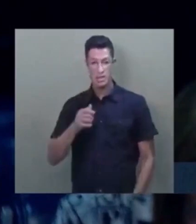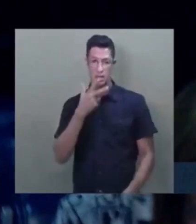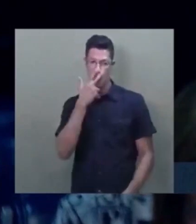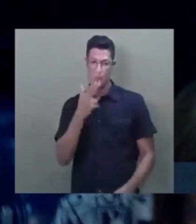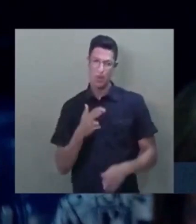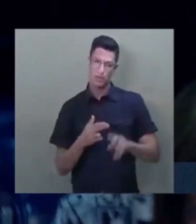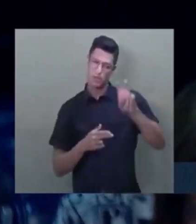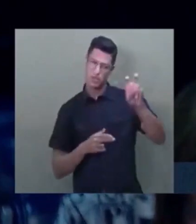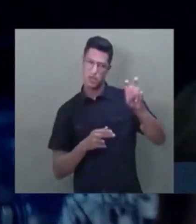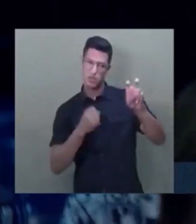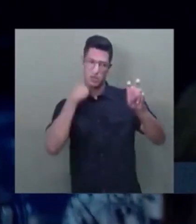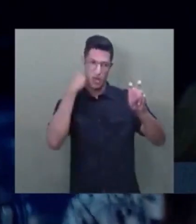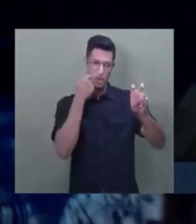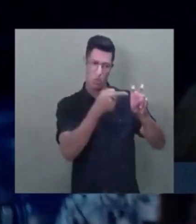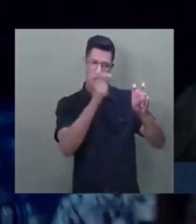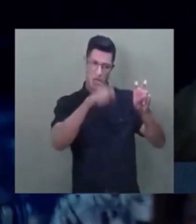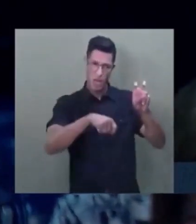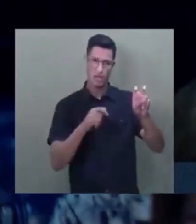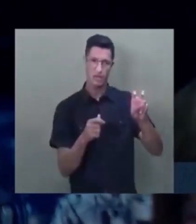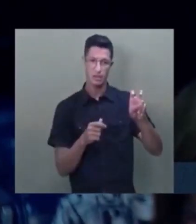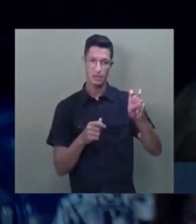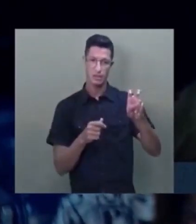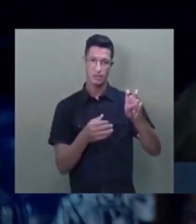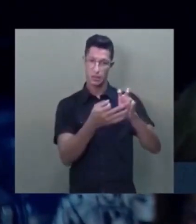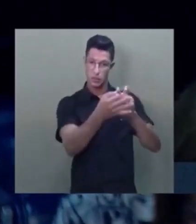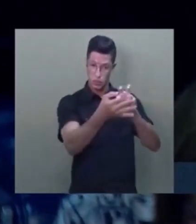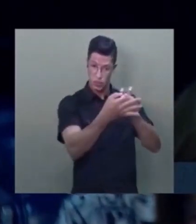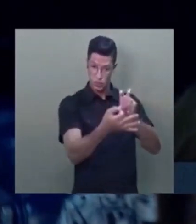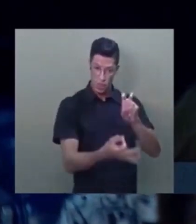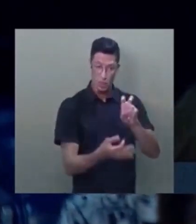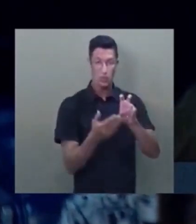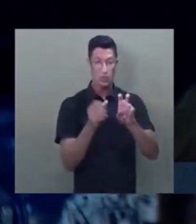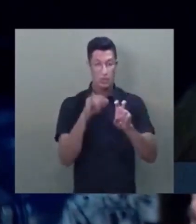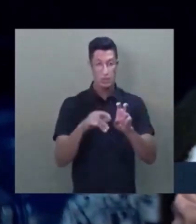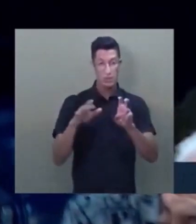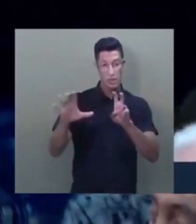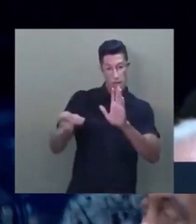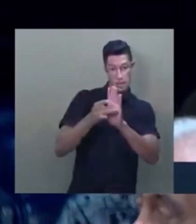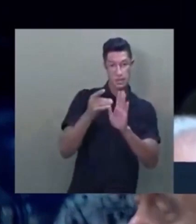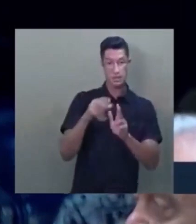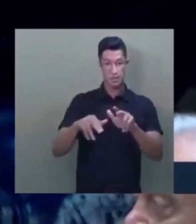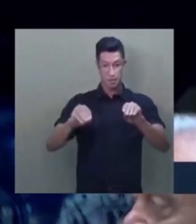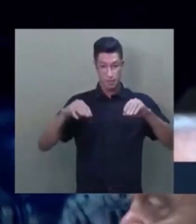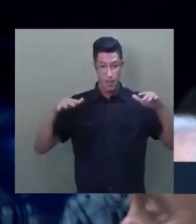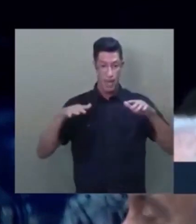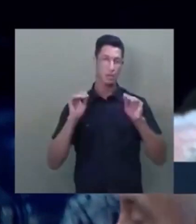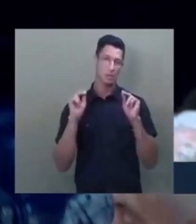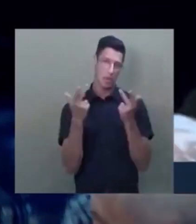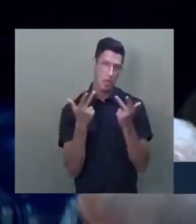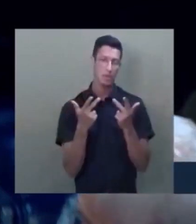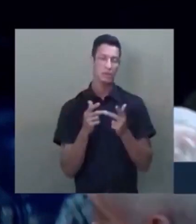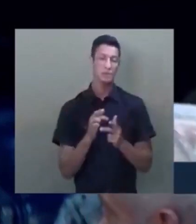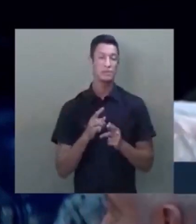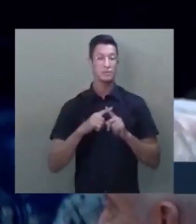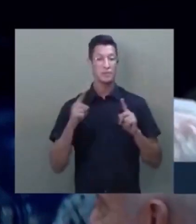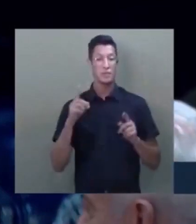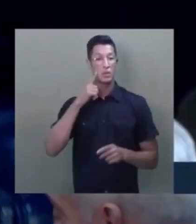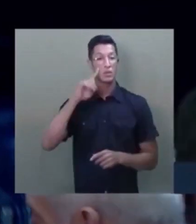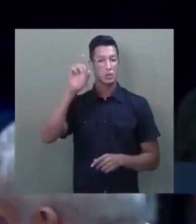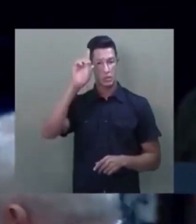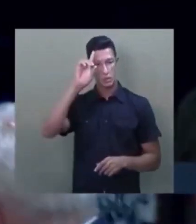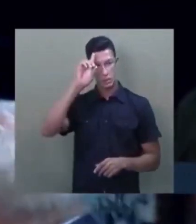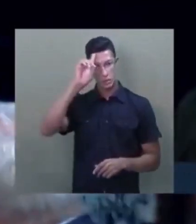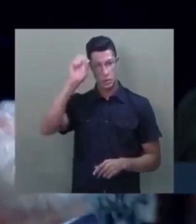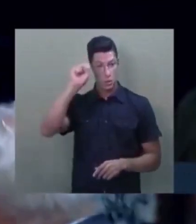cinco senadores, e aí são sugestões, se for recatada pelo plenário, é lógico, porque o dia 8